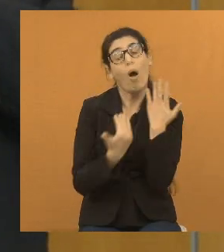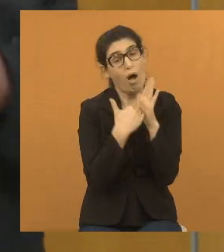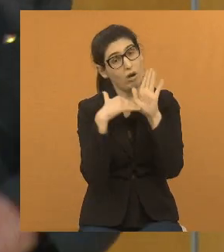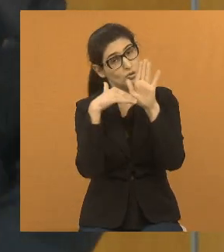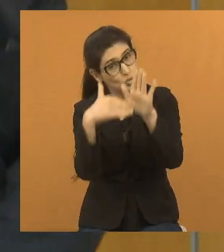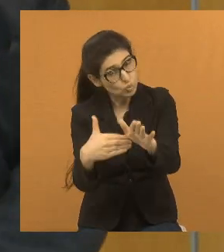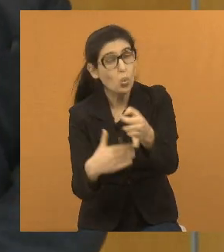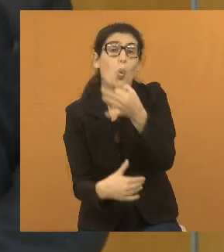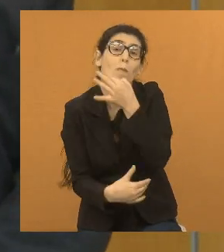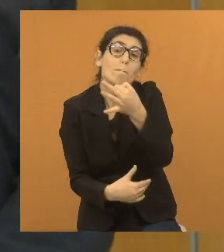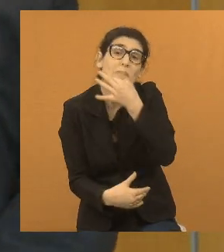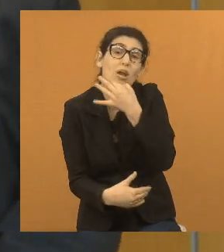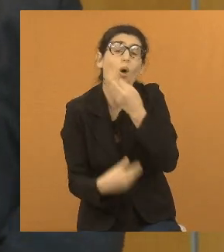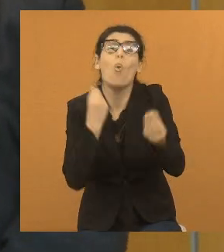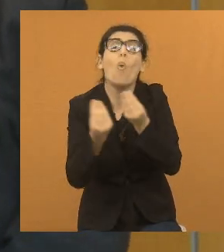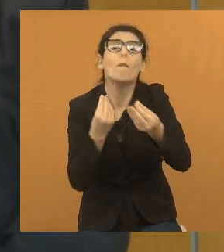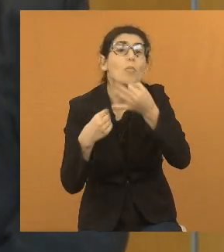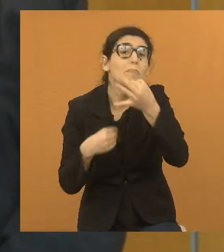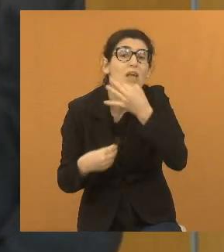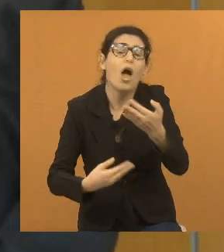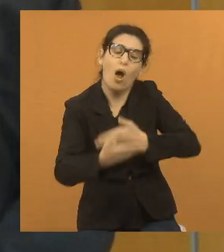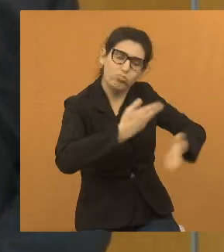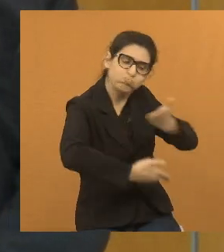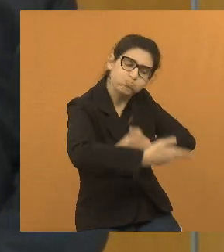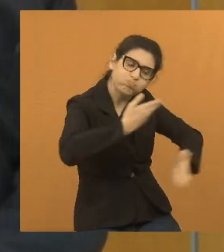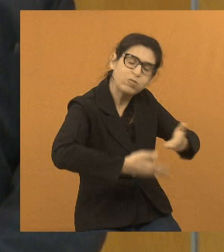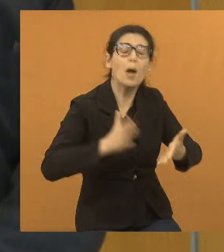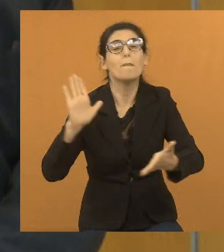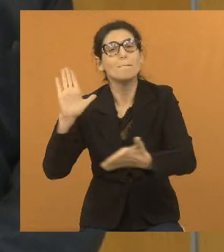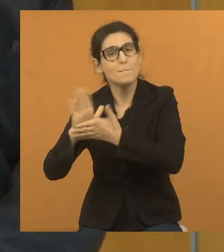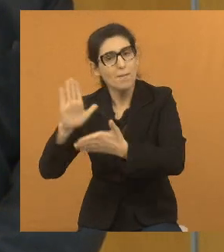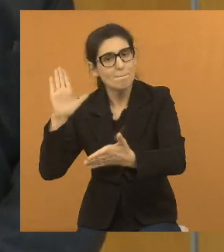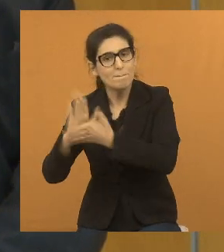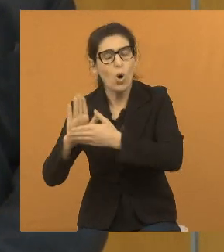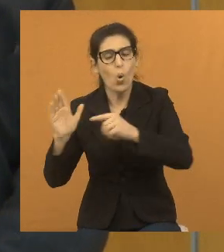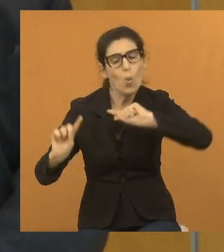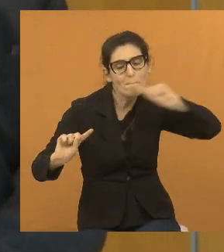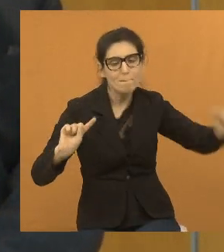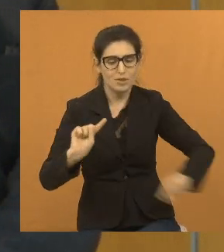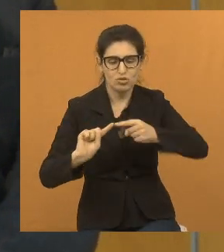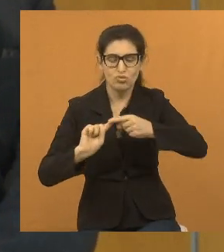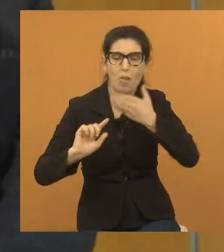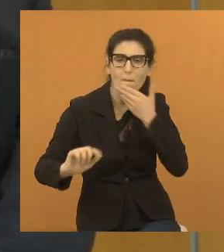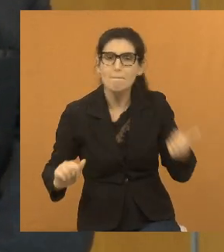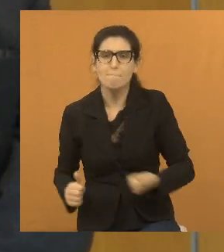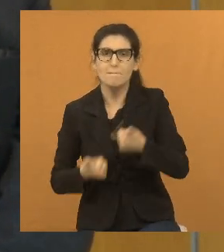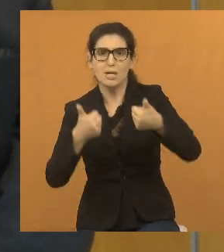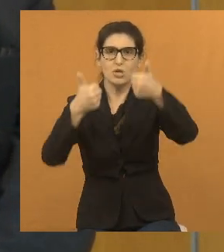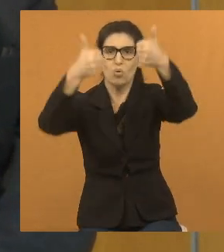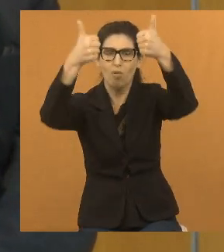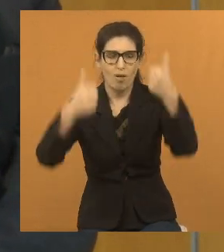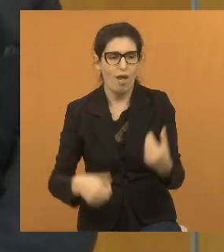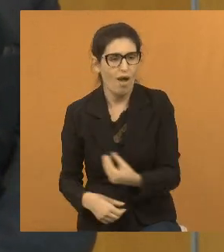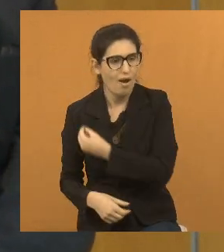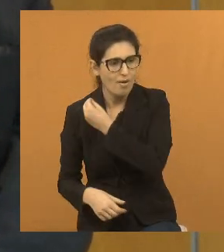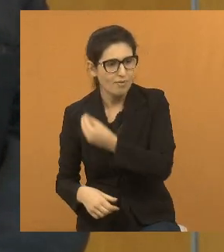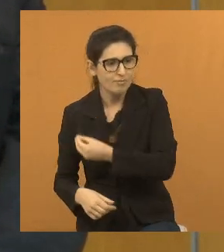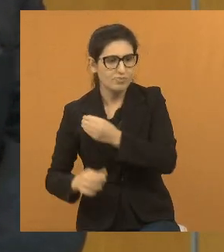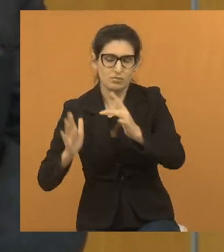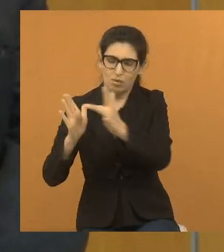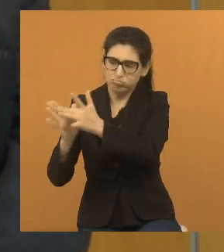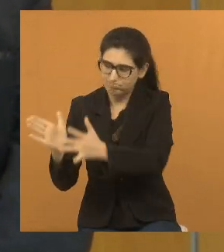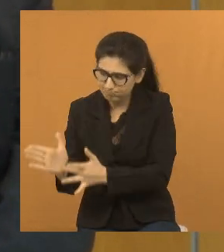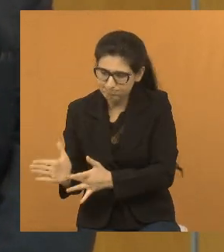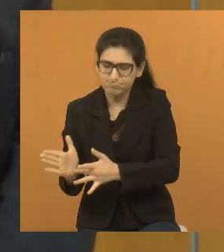com sugestões, com propostas, para realmente melhorar a minuta desse plano diretor.